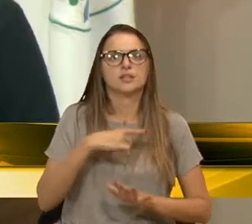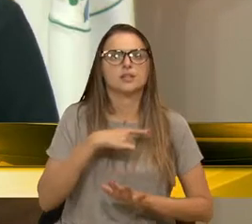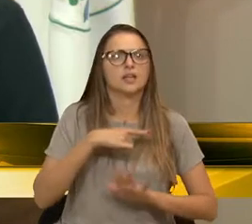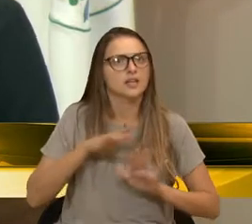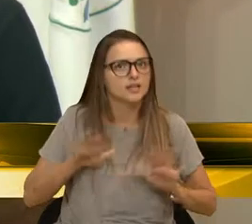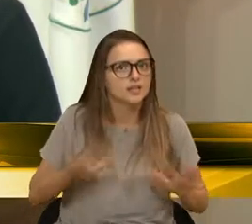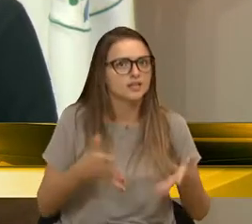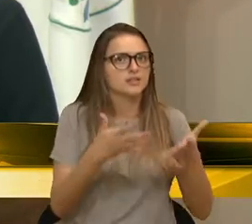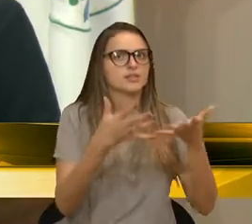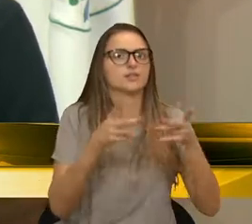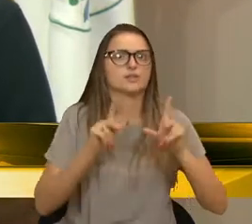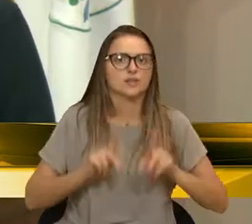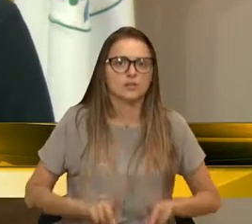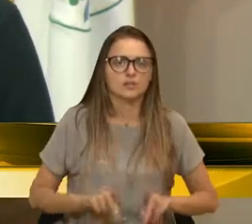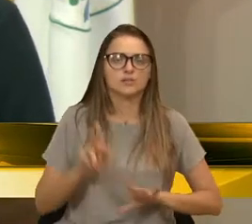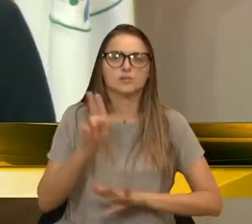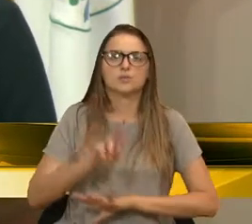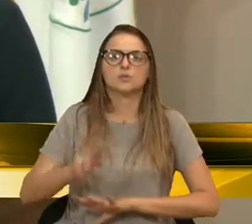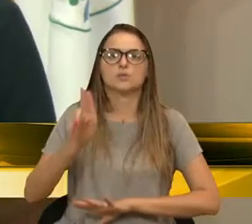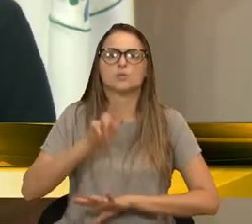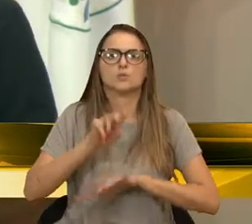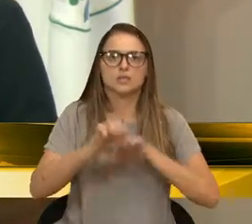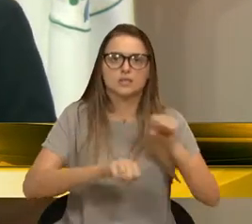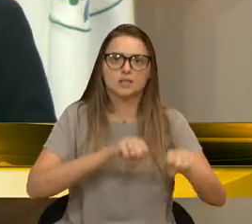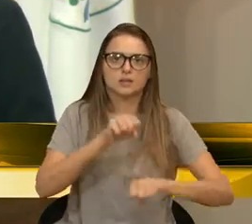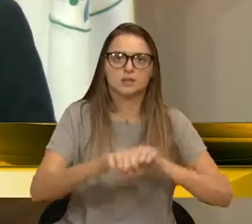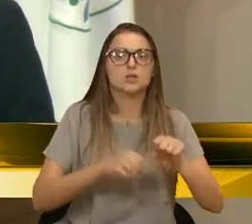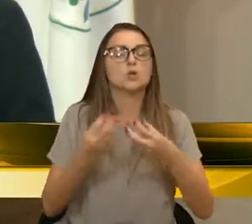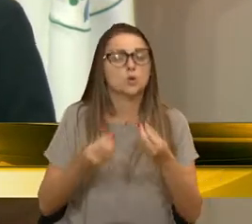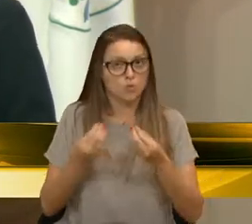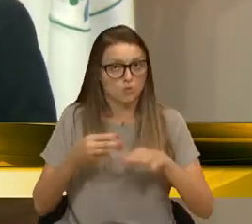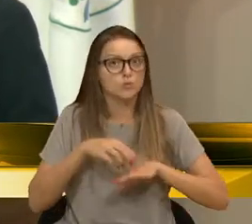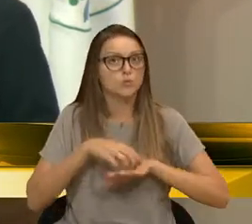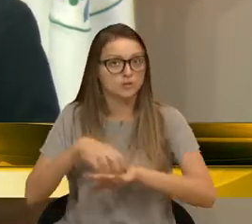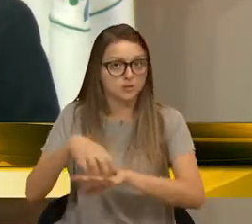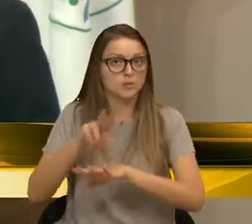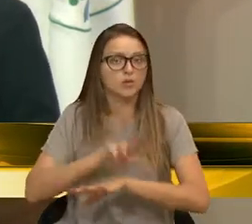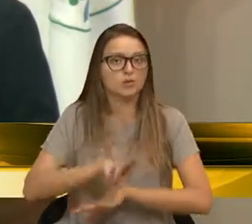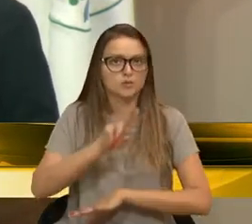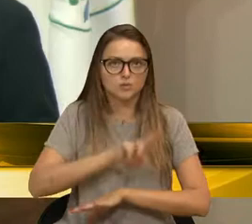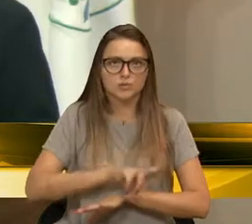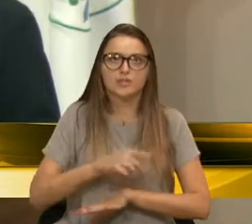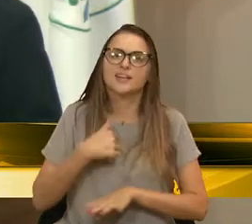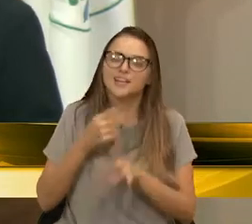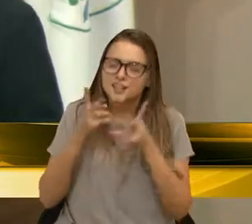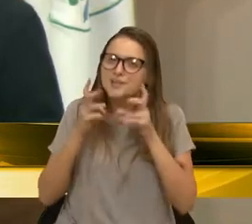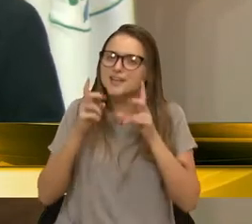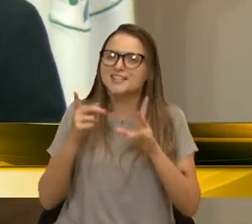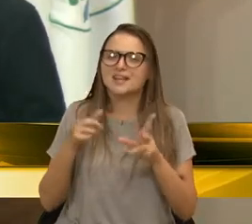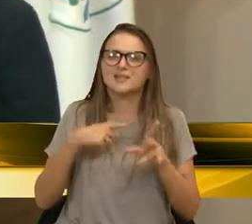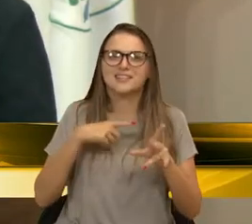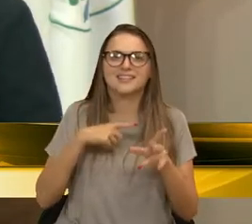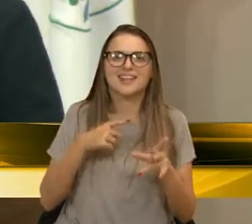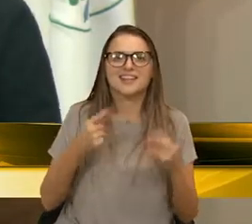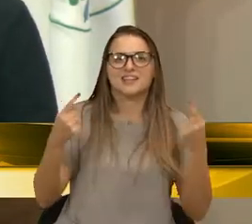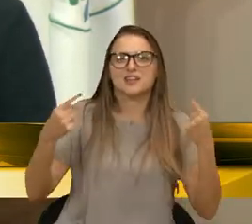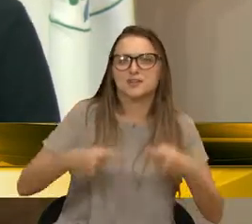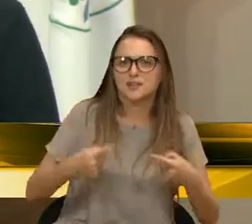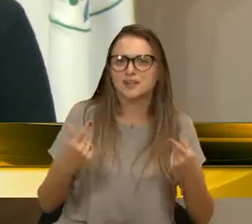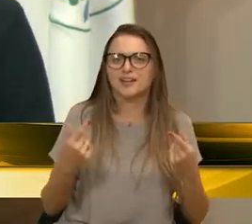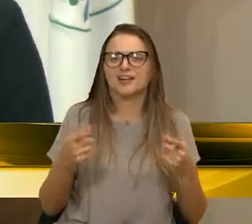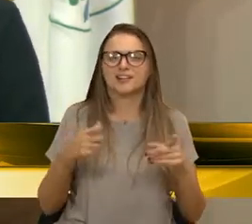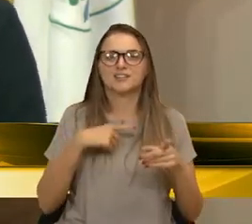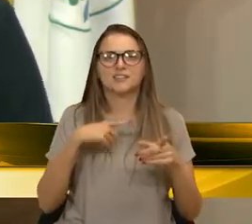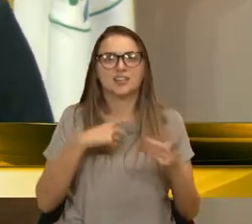incentivar que as pessoas utilizem a bicicleta como modal de transporte, e a gente vê que realmente competições e a parte